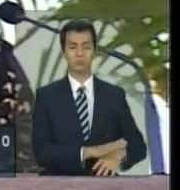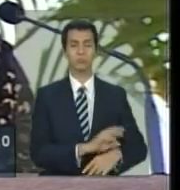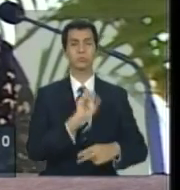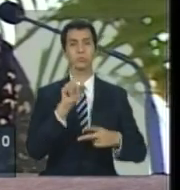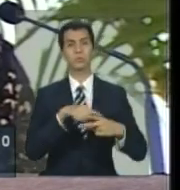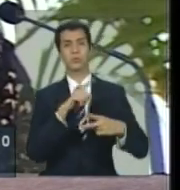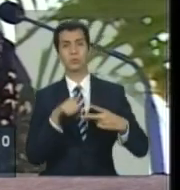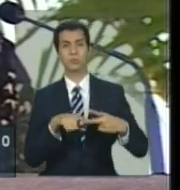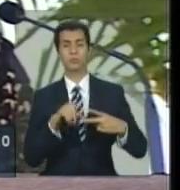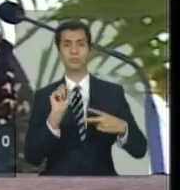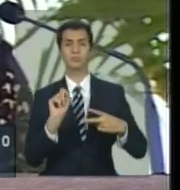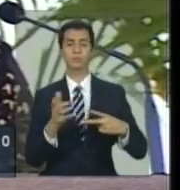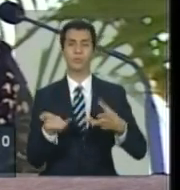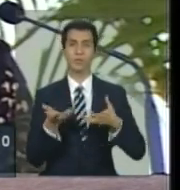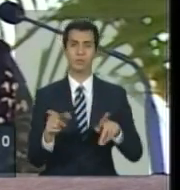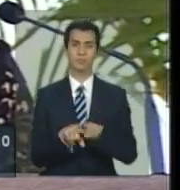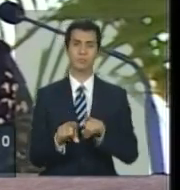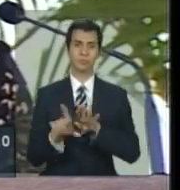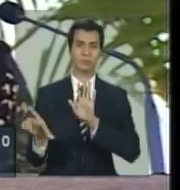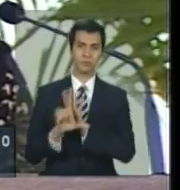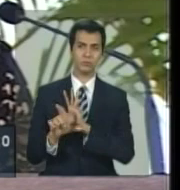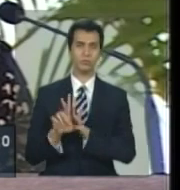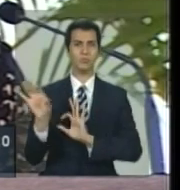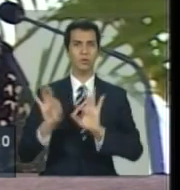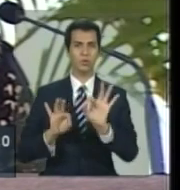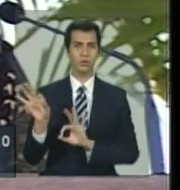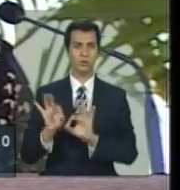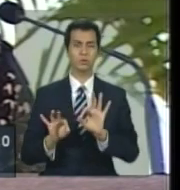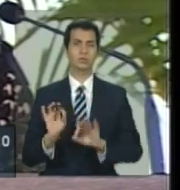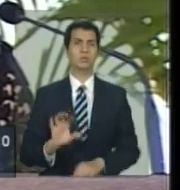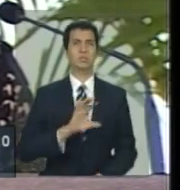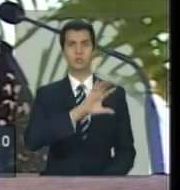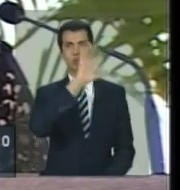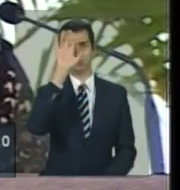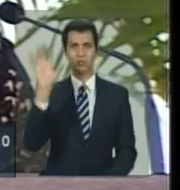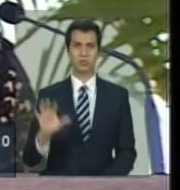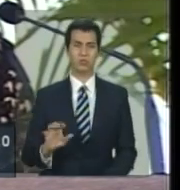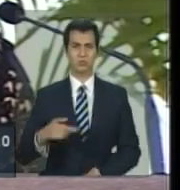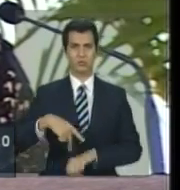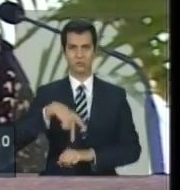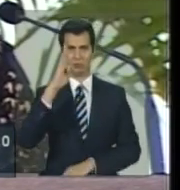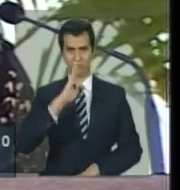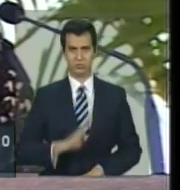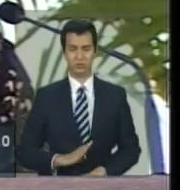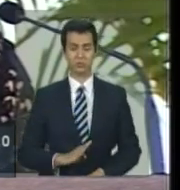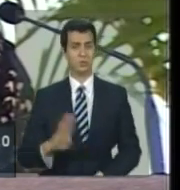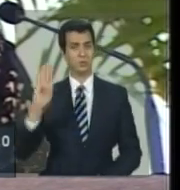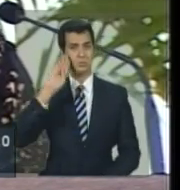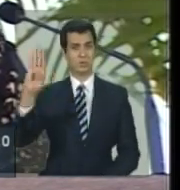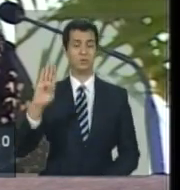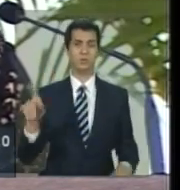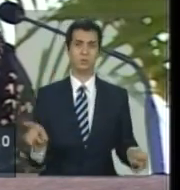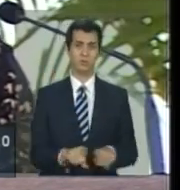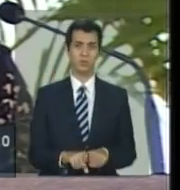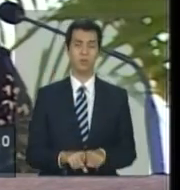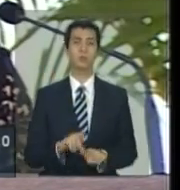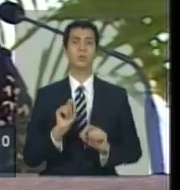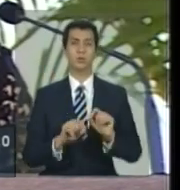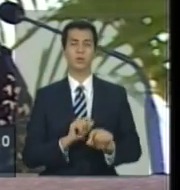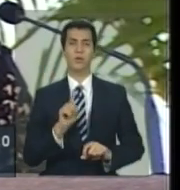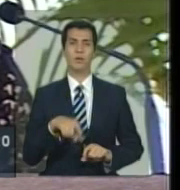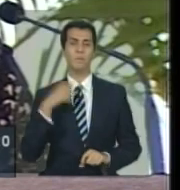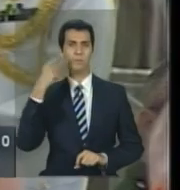de garantir a lei e a ordem em muitas regiões do nosso país. Seja, sobretudo, quando se trata da